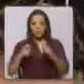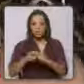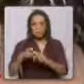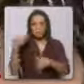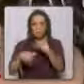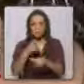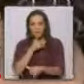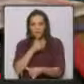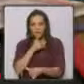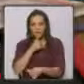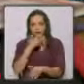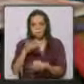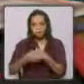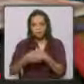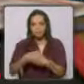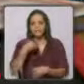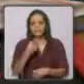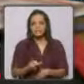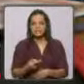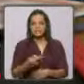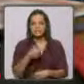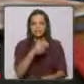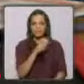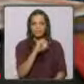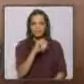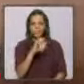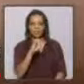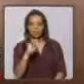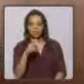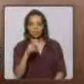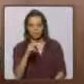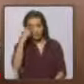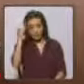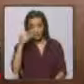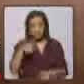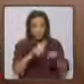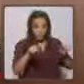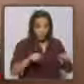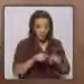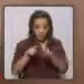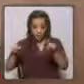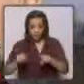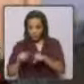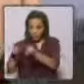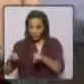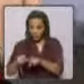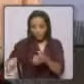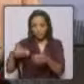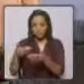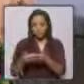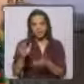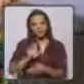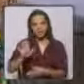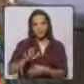idosos. Chamaram tricote esta ideia e, de quadrado em quadrado, a mensagem ganhou forma. Sobre a